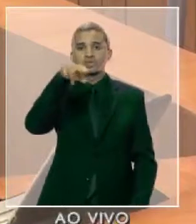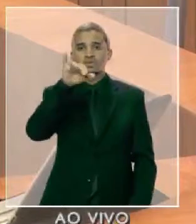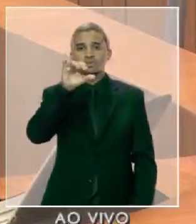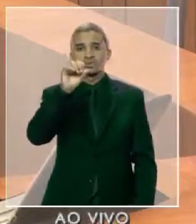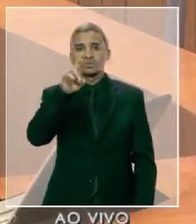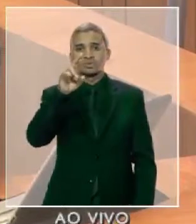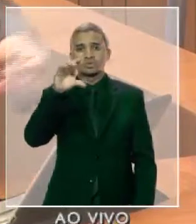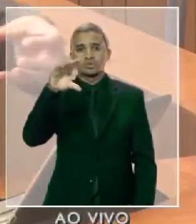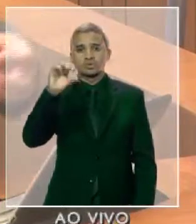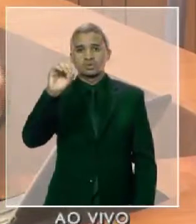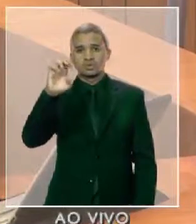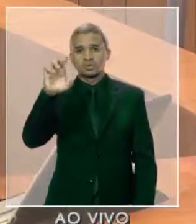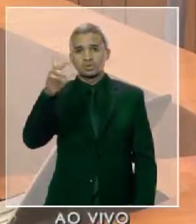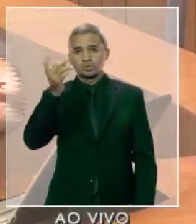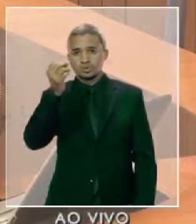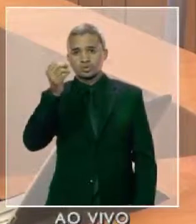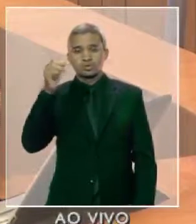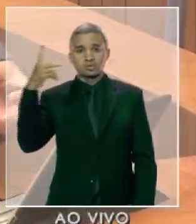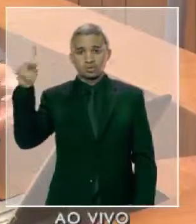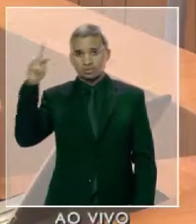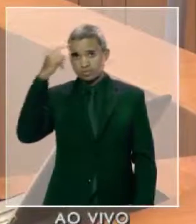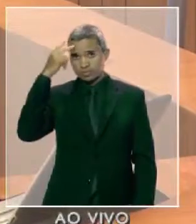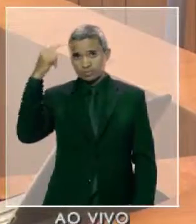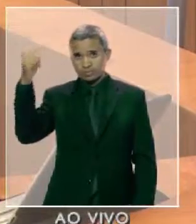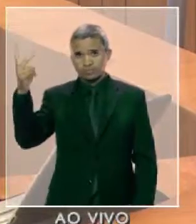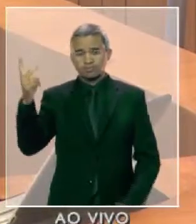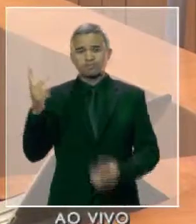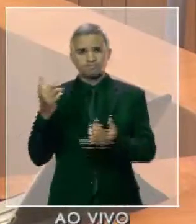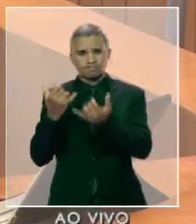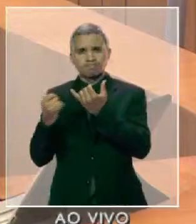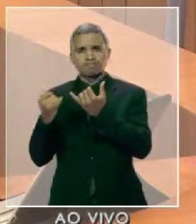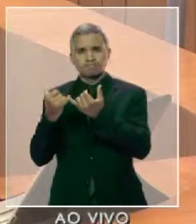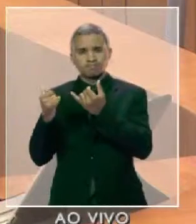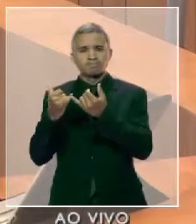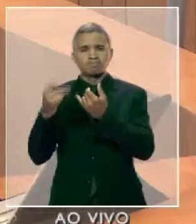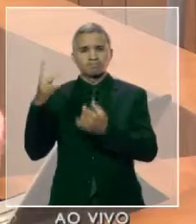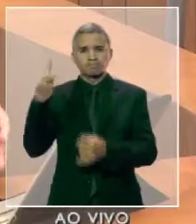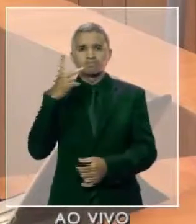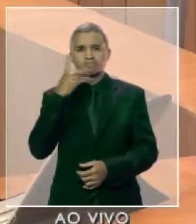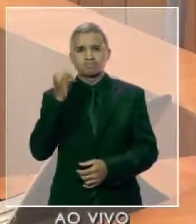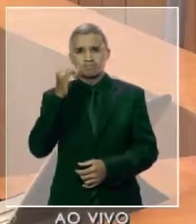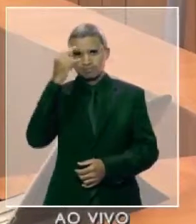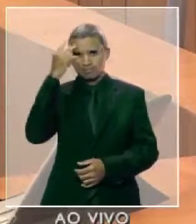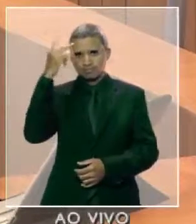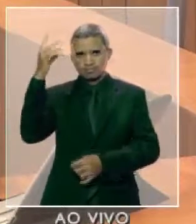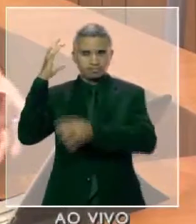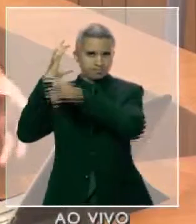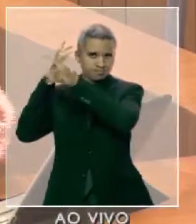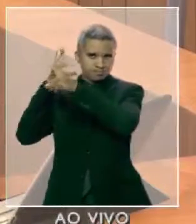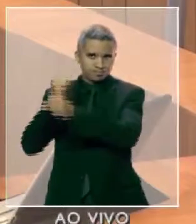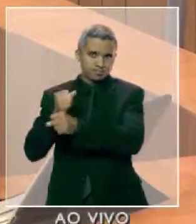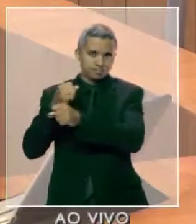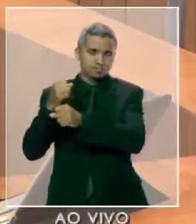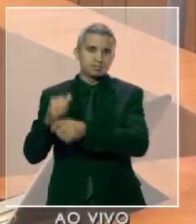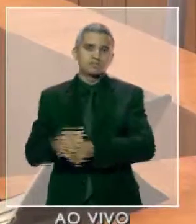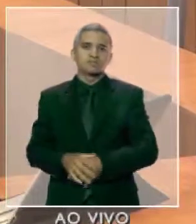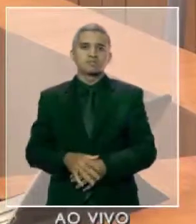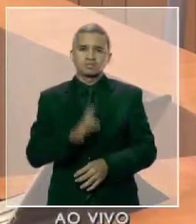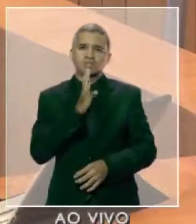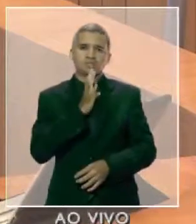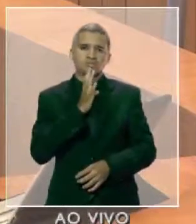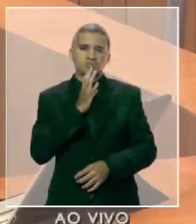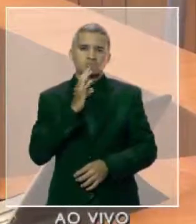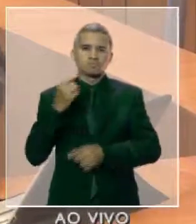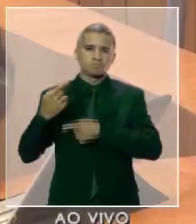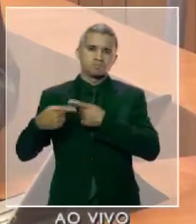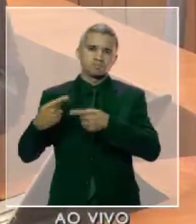também, que, na verdade, é imanente do seu pai. Então, nós sabemos da condição hereditária, da condição realmente, e até de